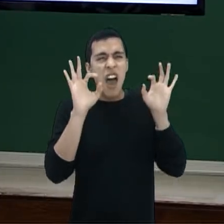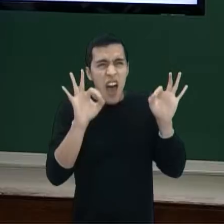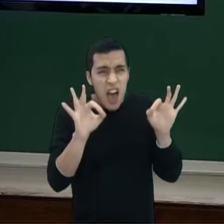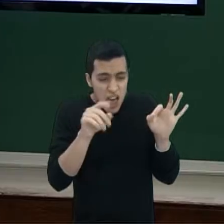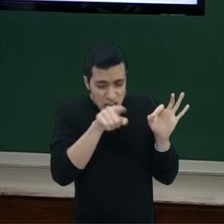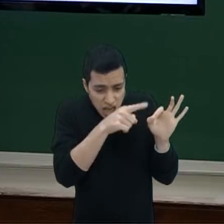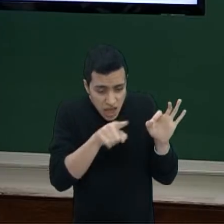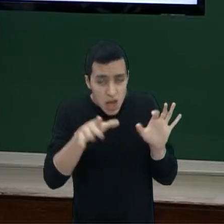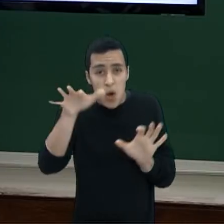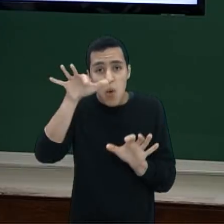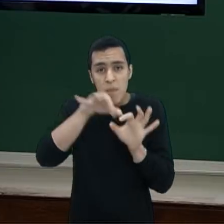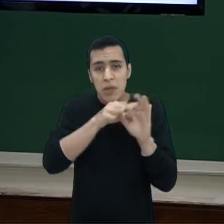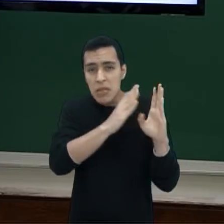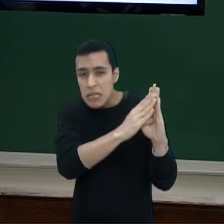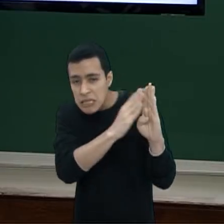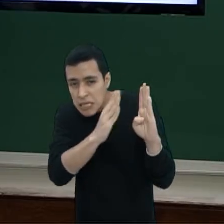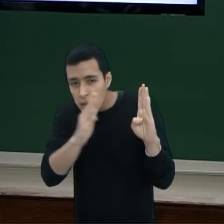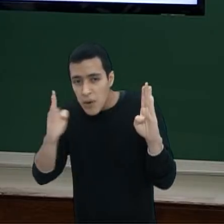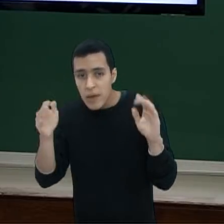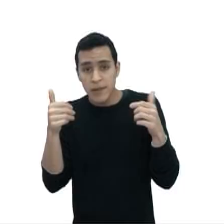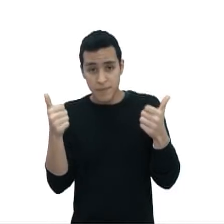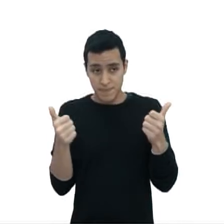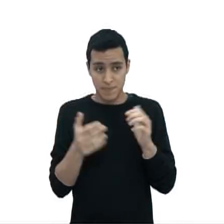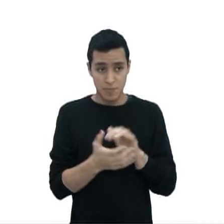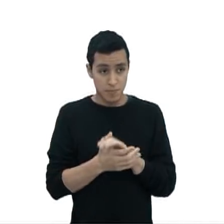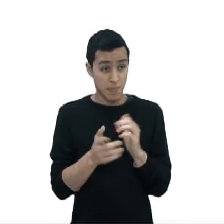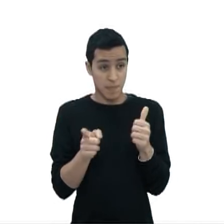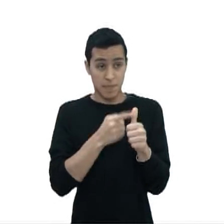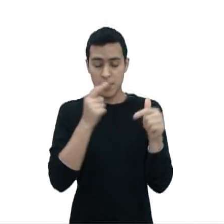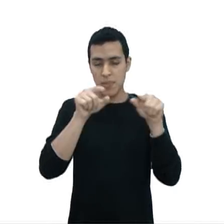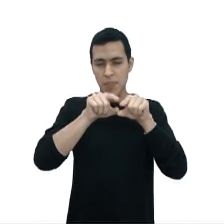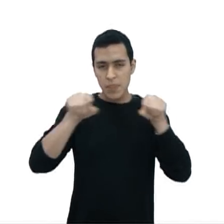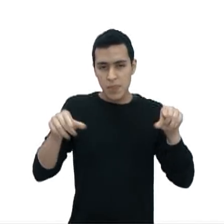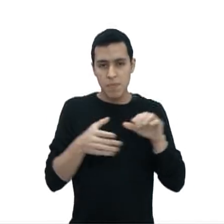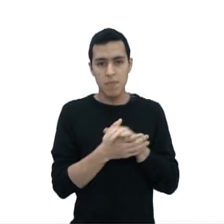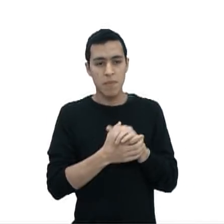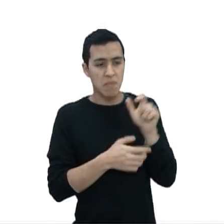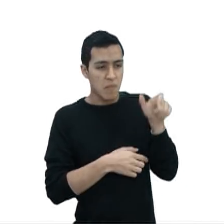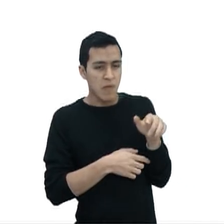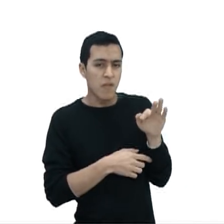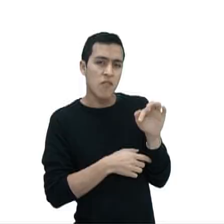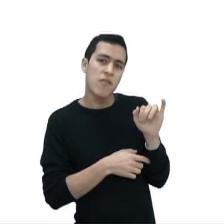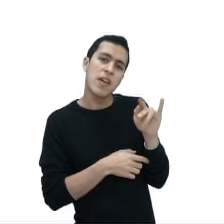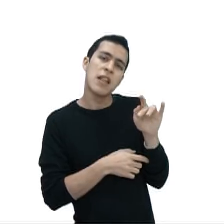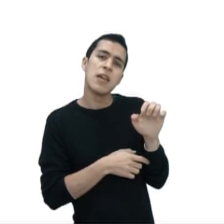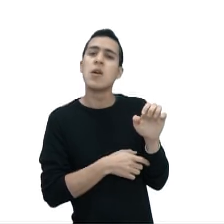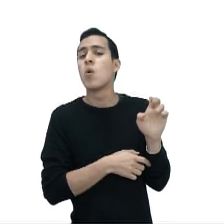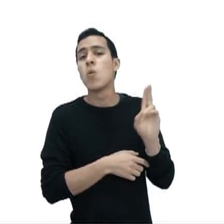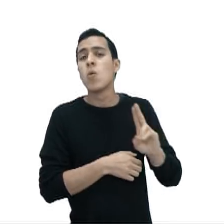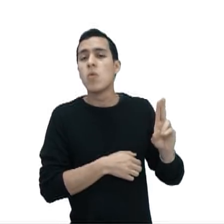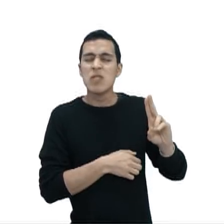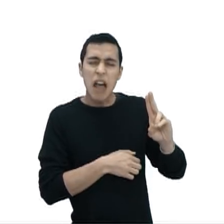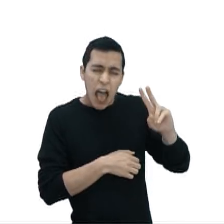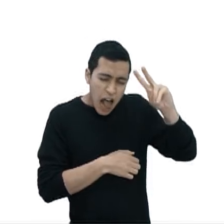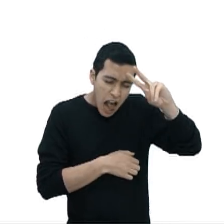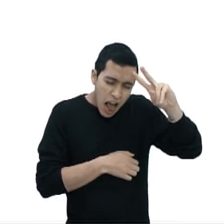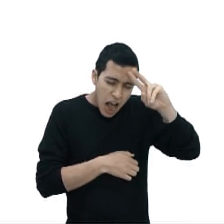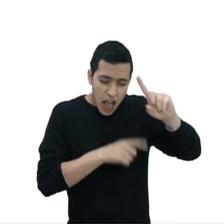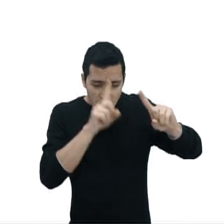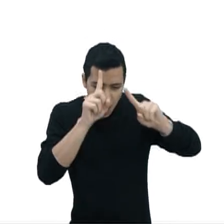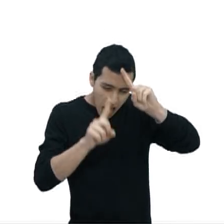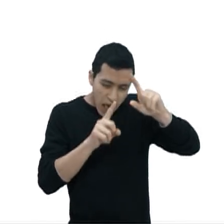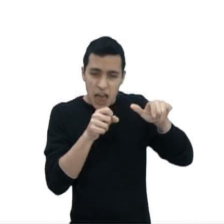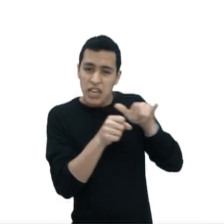essa sequência. Vamos dar uma lida aqui, ó. A primeira frase. Filipe utiliza a criação de histórias como